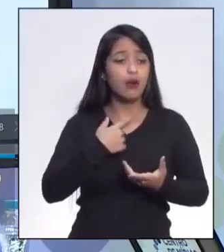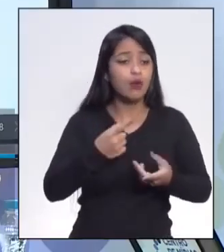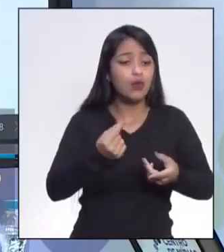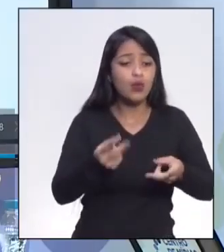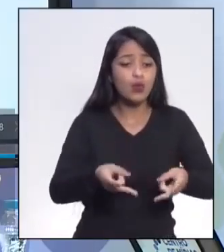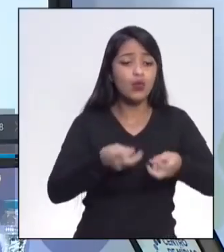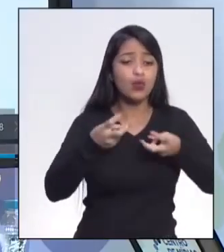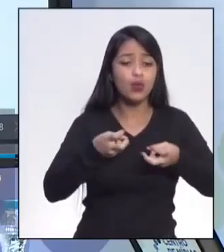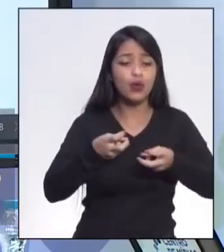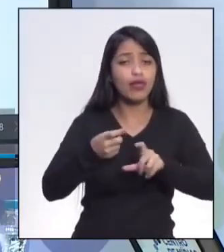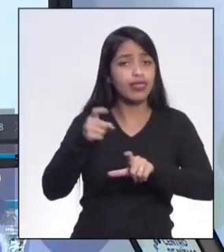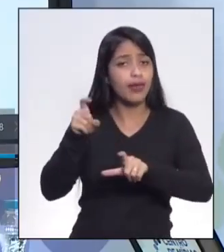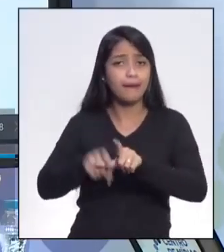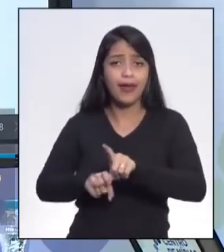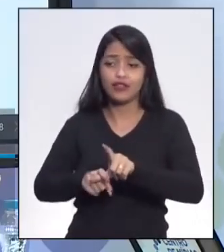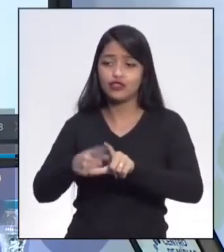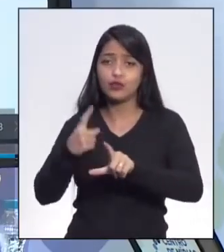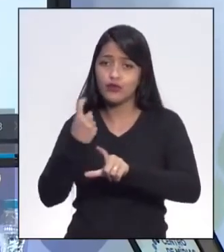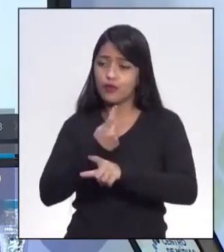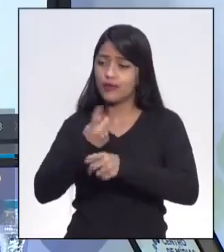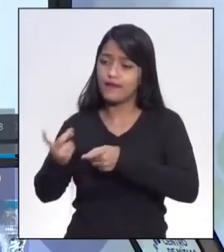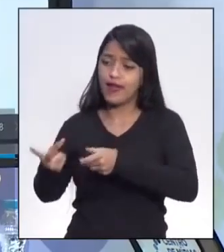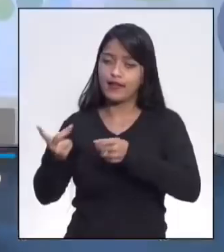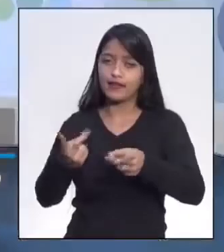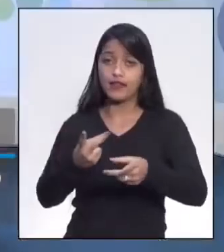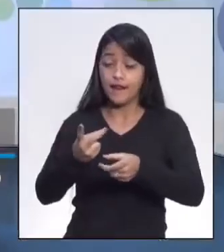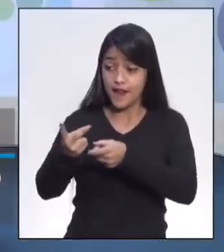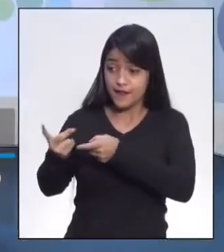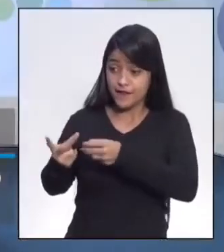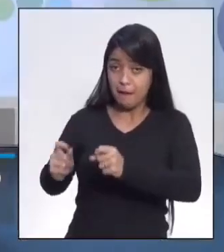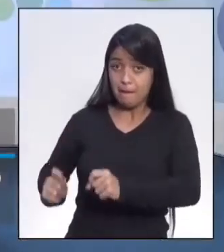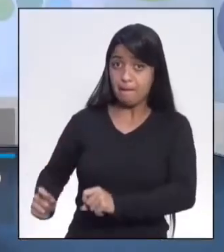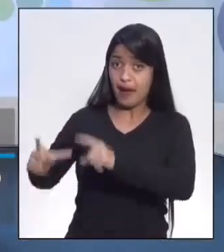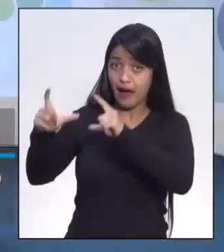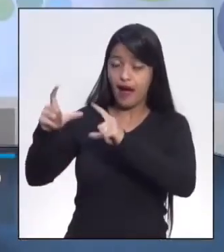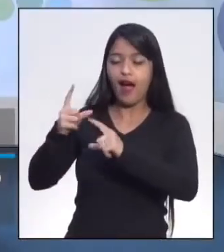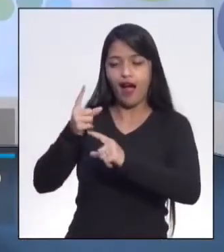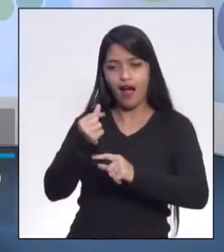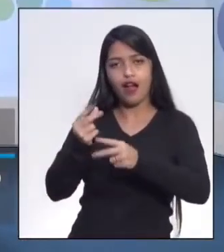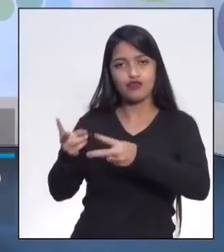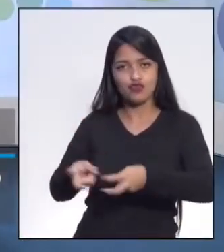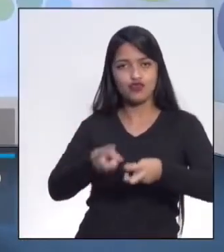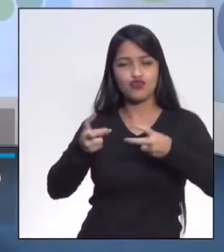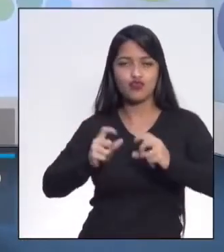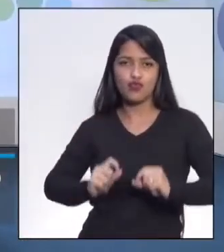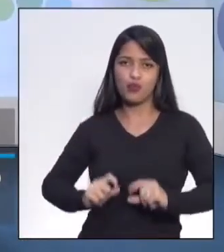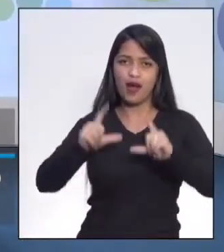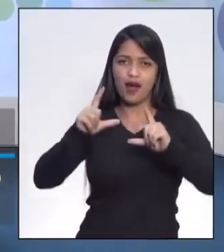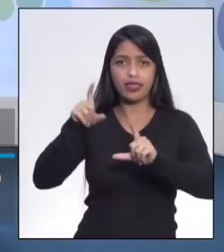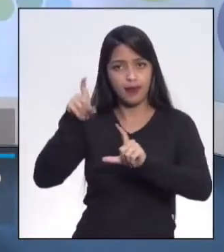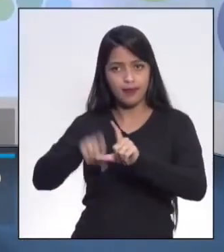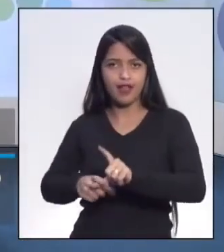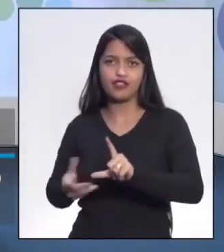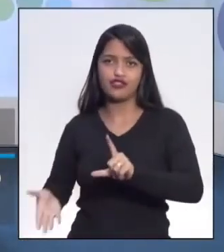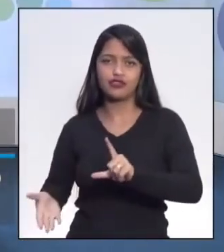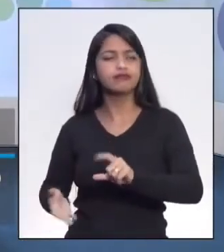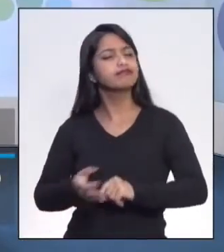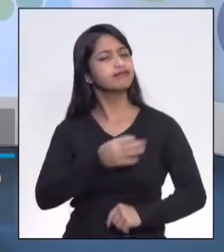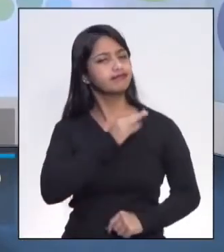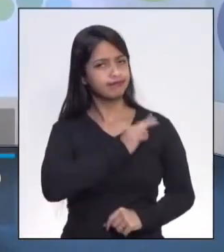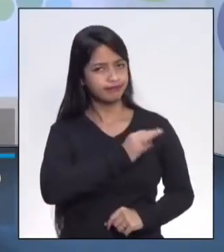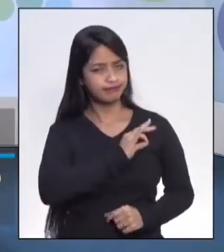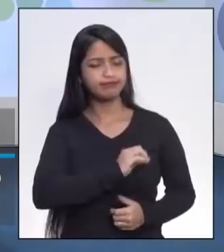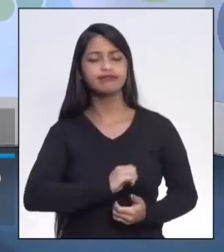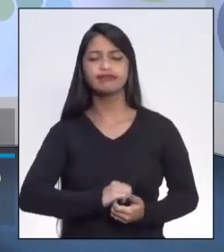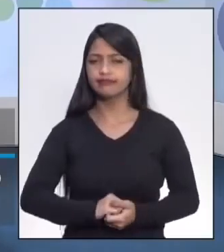de quantos perfumes eu vendi, correto, Osmar? Quanto mais eu vendo, mais eu lucro. Faz sentido? Exato. Então, nesse exemplo que eu dei, é